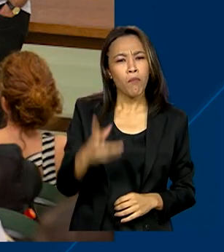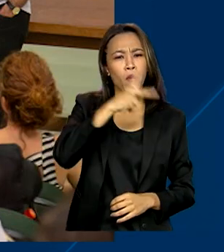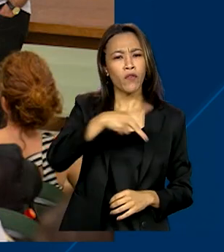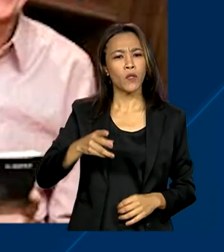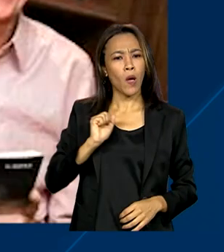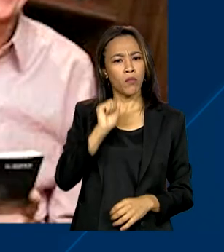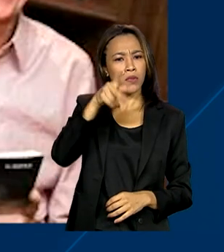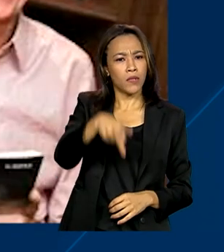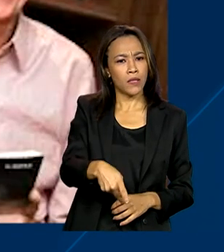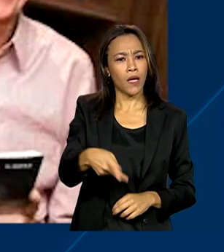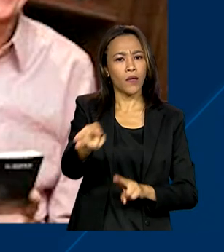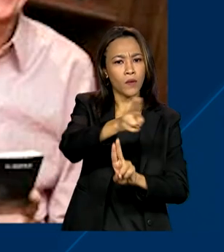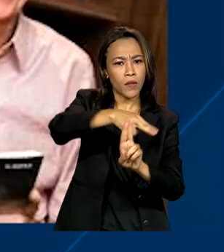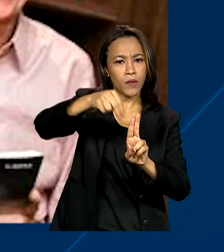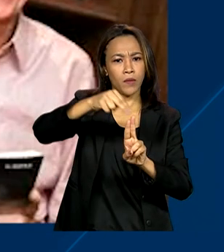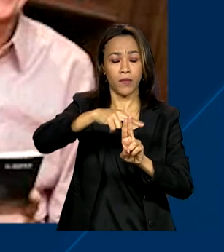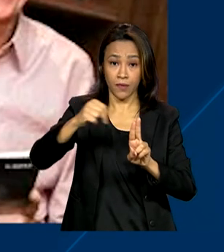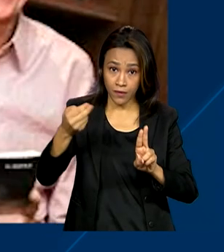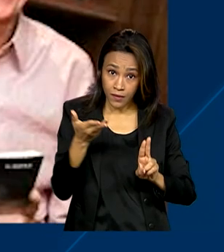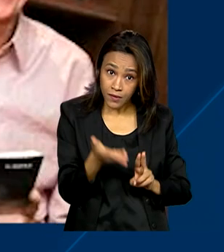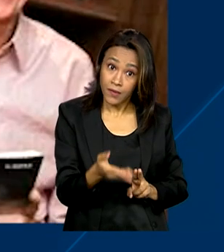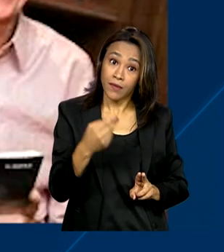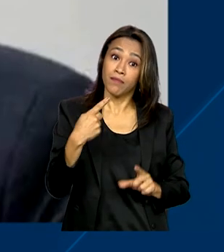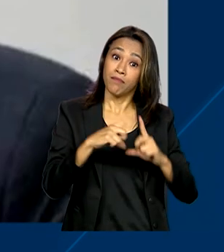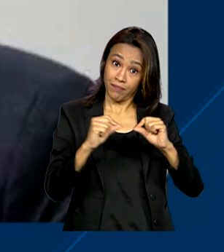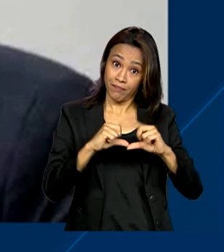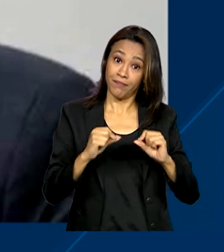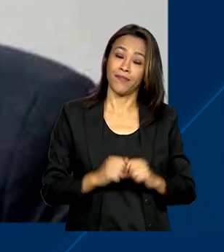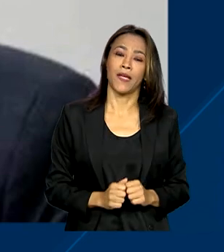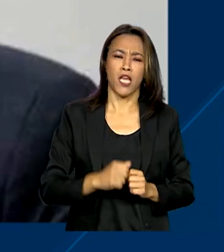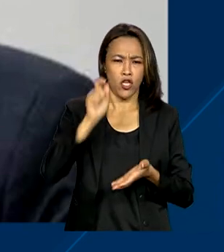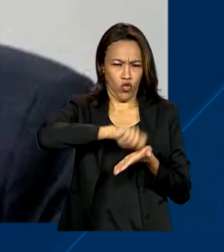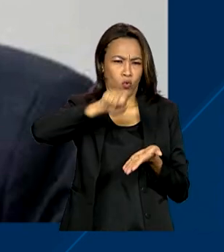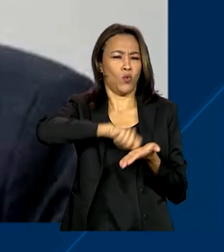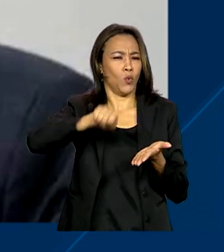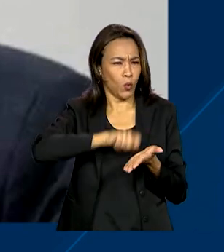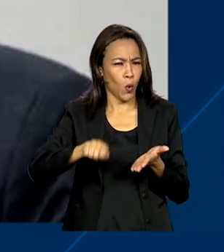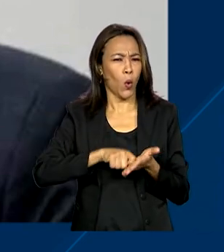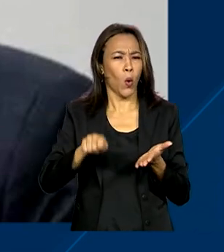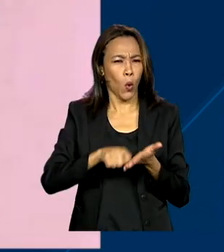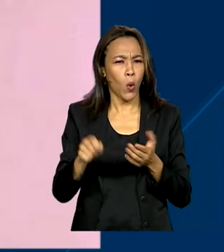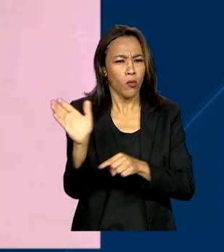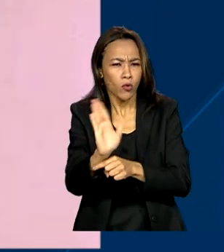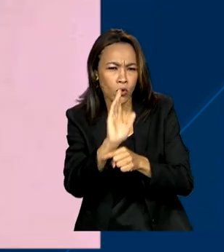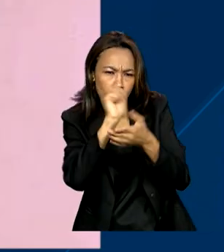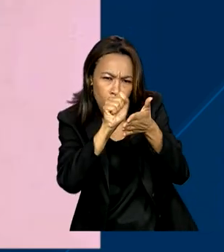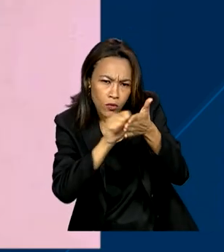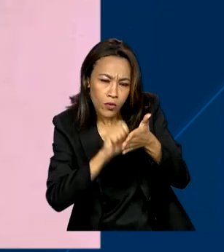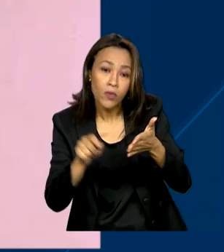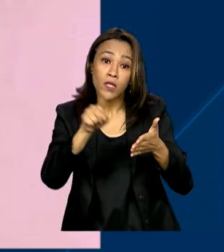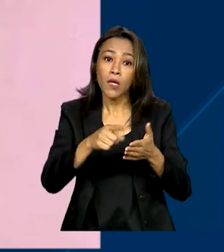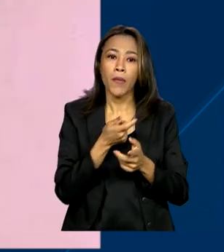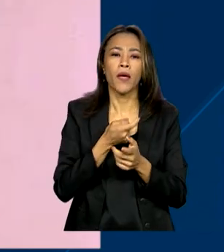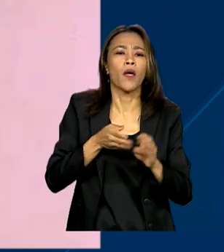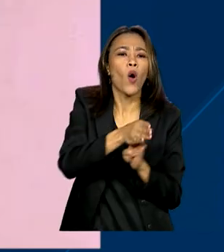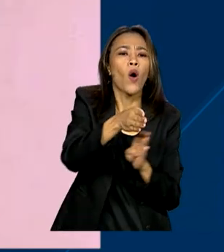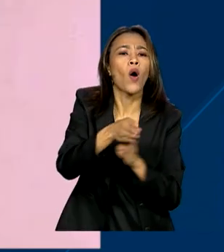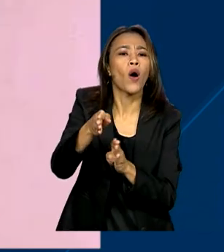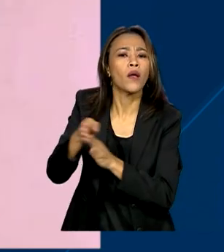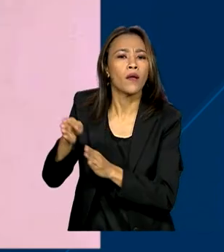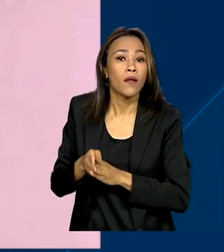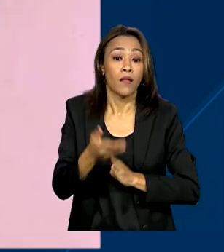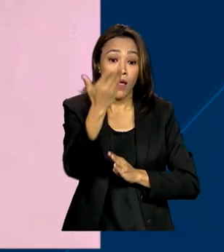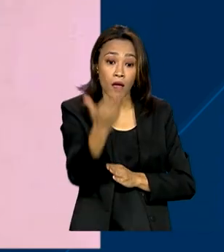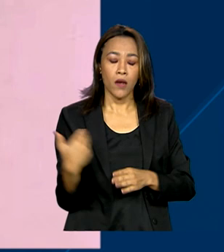aposentado da Universidade de Brasília, escritor, documentarista e consultor. Ao longo da carreira,